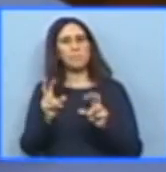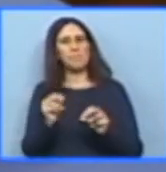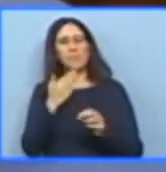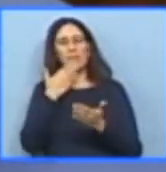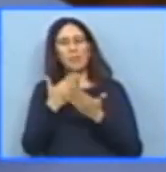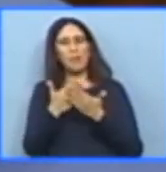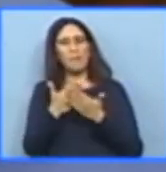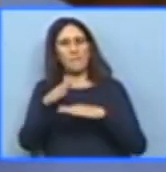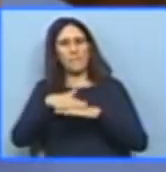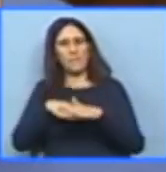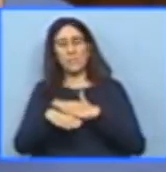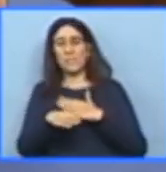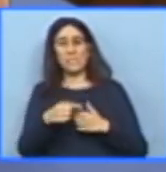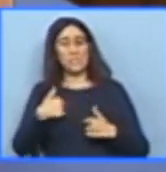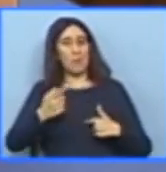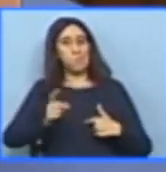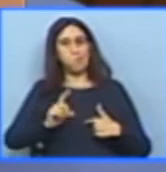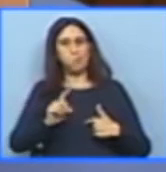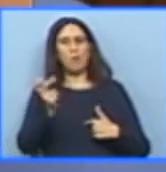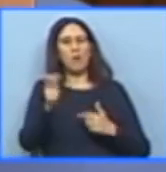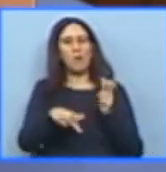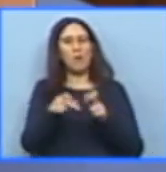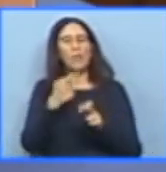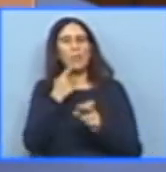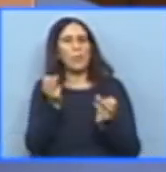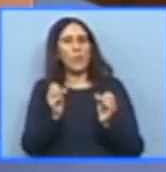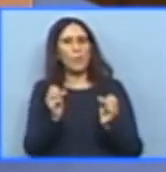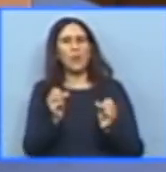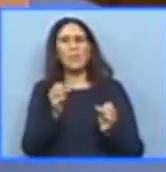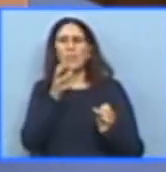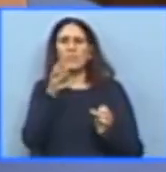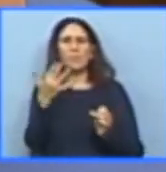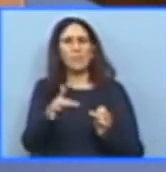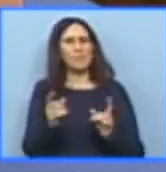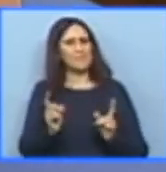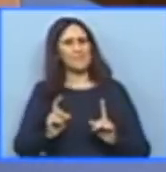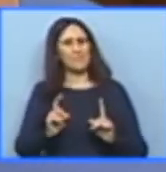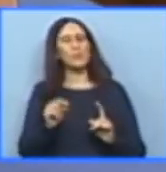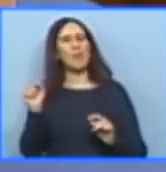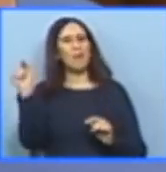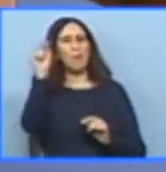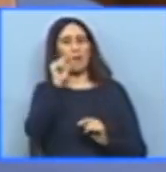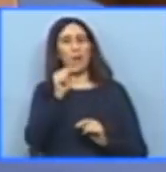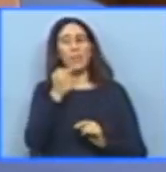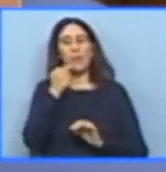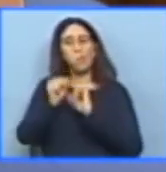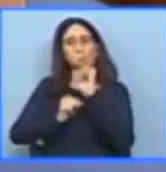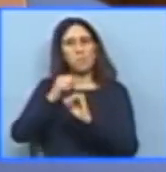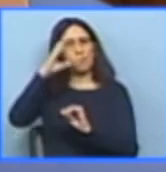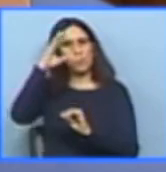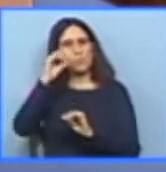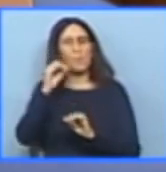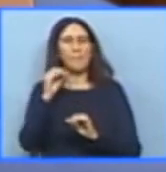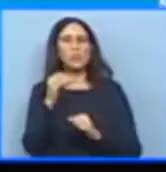alcance e se não soubermos o bufê nome pelo menos não digas mal porque há muita gente que nada sabe sobre isto mas